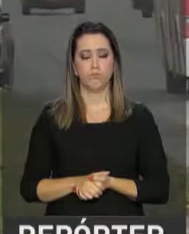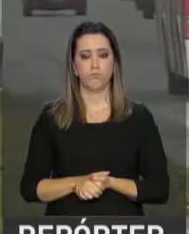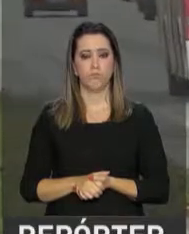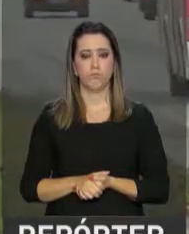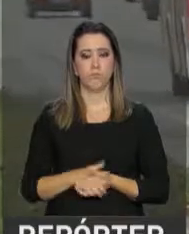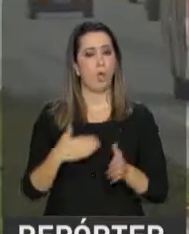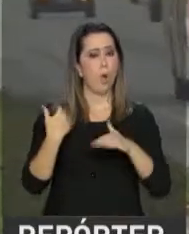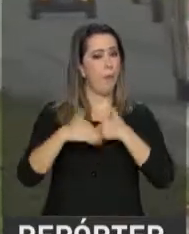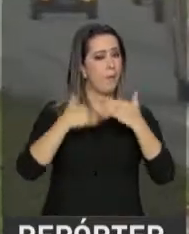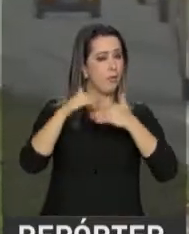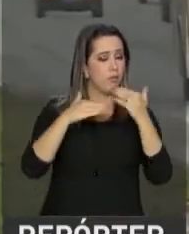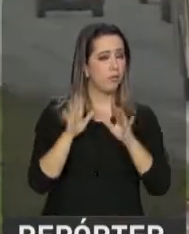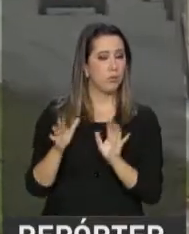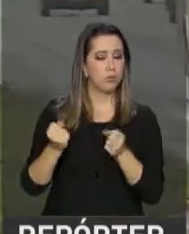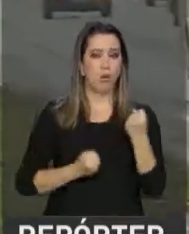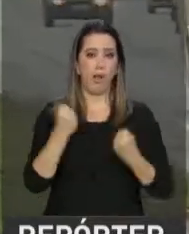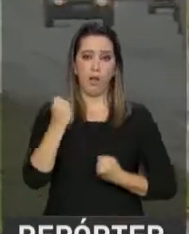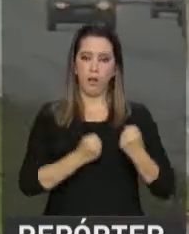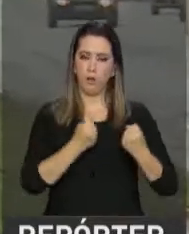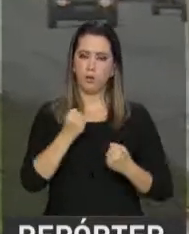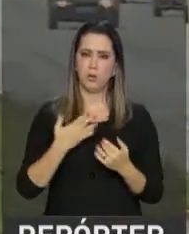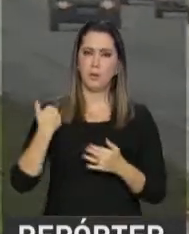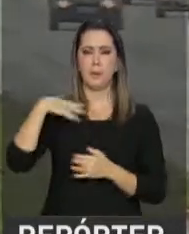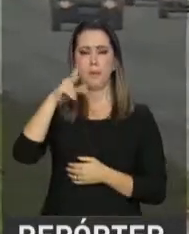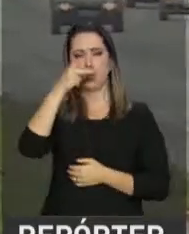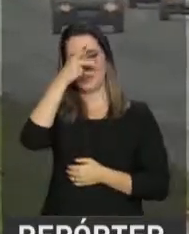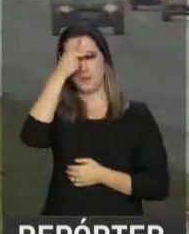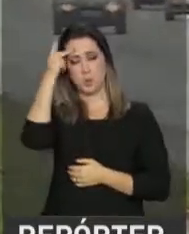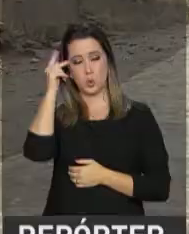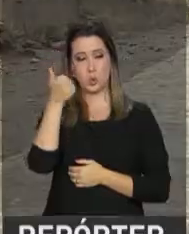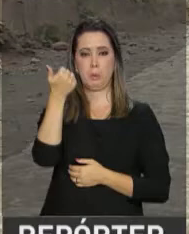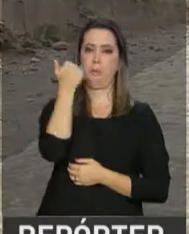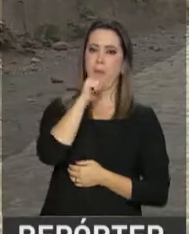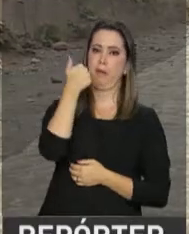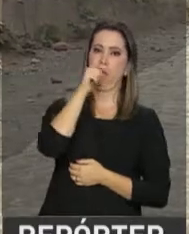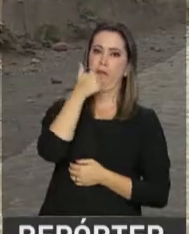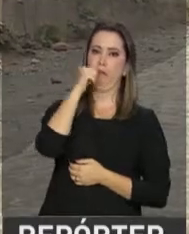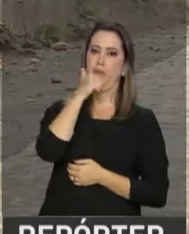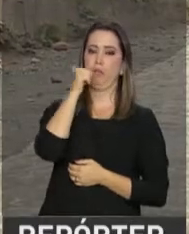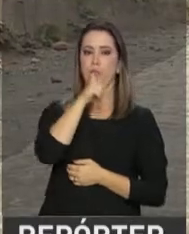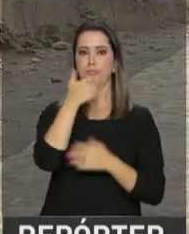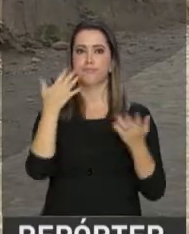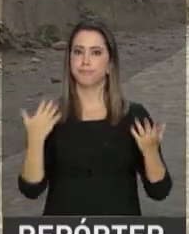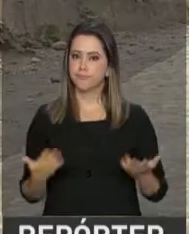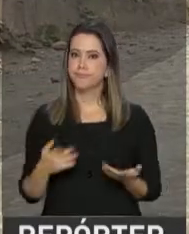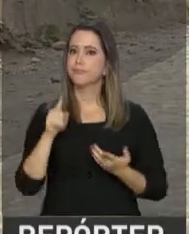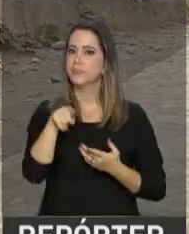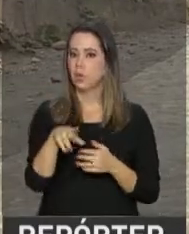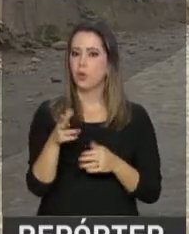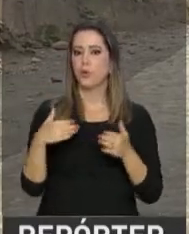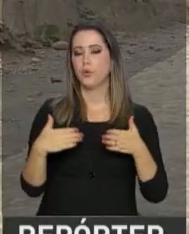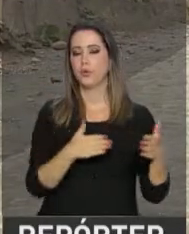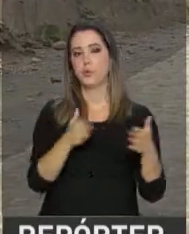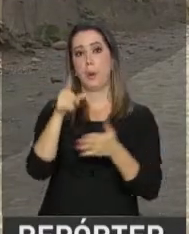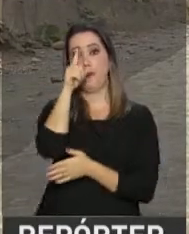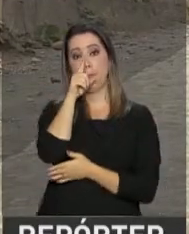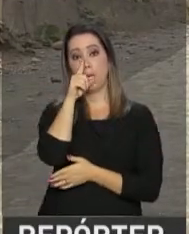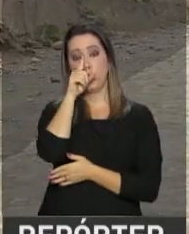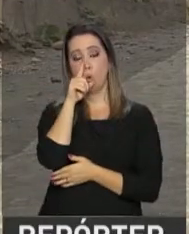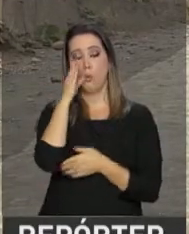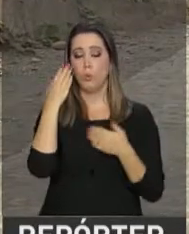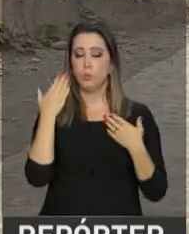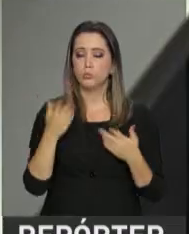Aumento no fluxo de veículos e mais pessoas bebendo antes de dirigir são alguns dos motivos que tornam as rodovias mais perigosas